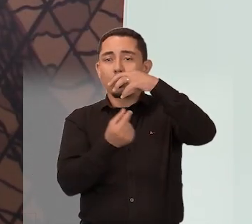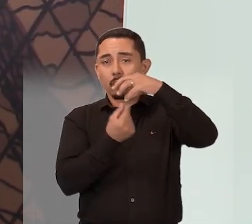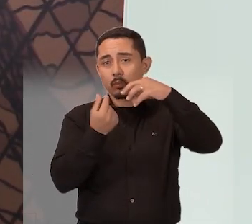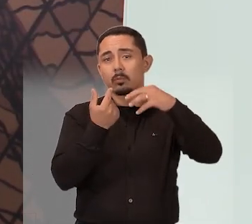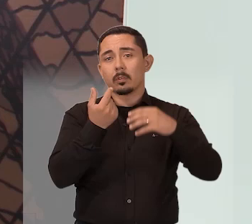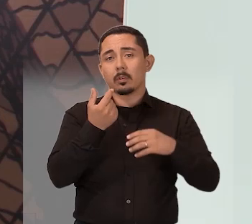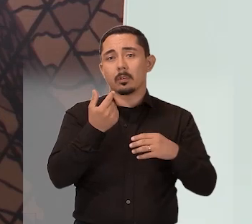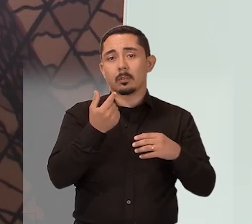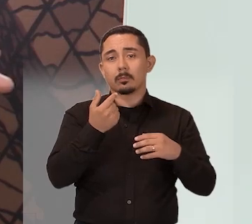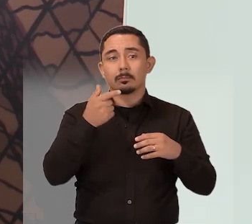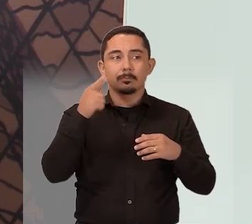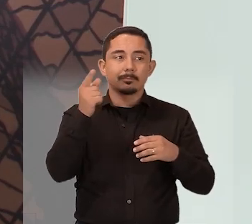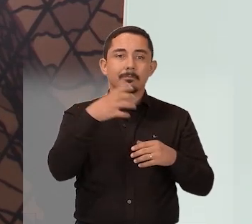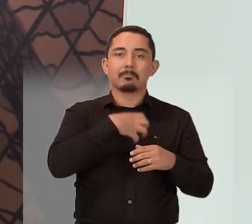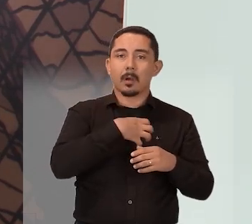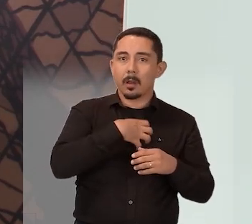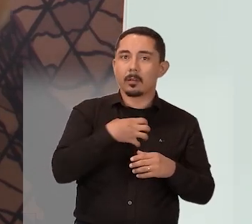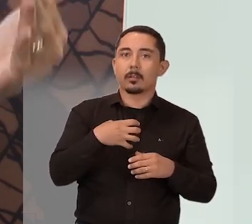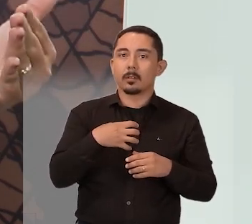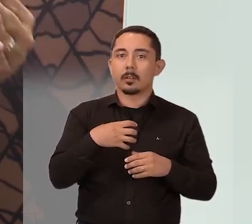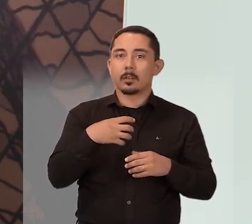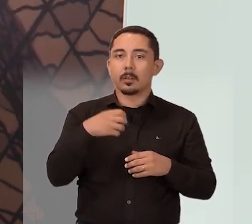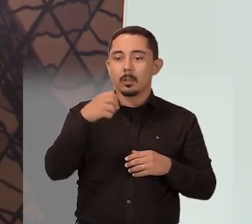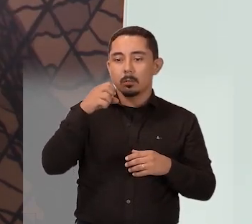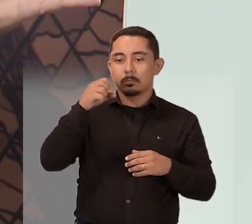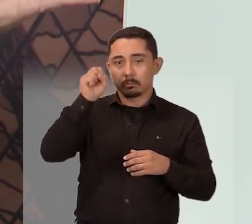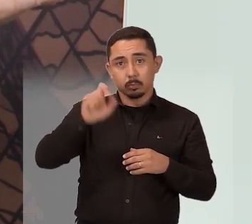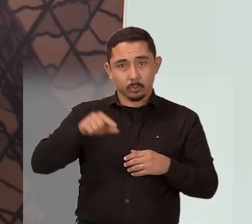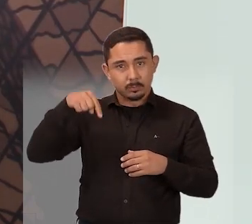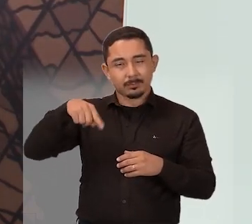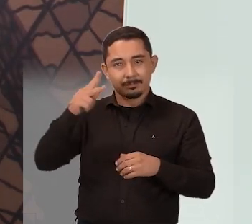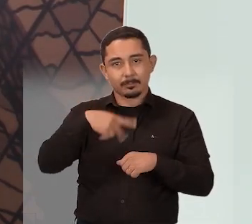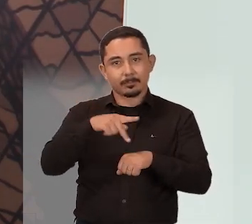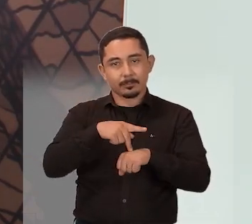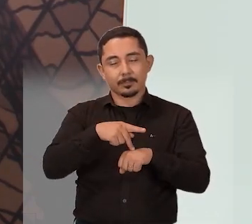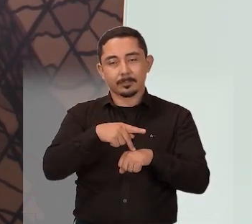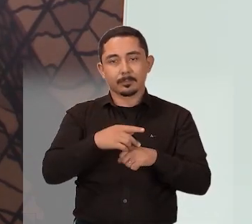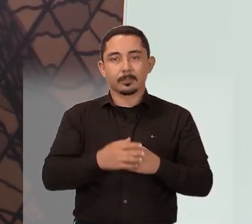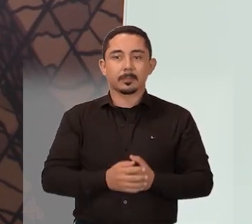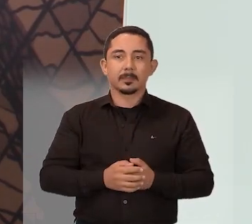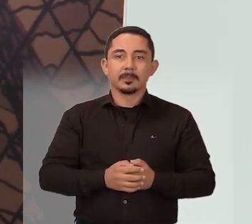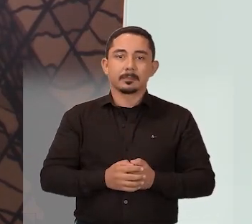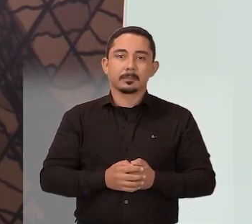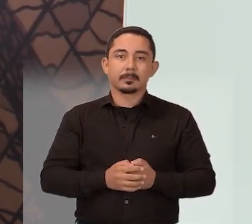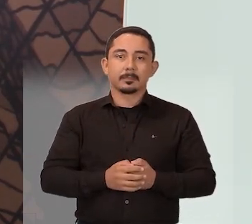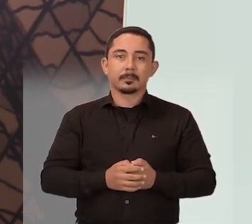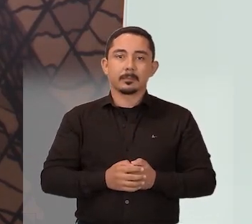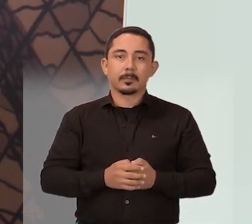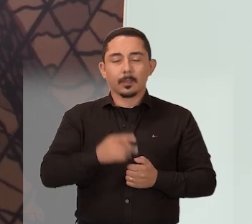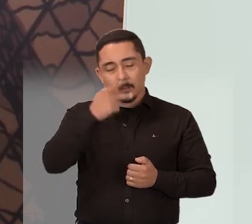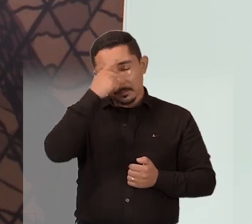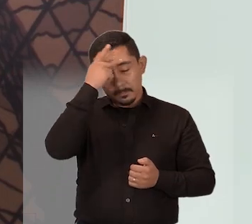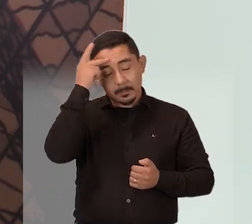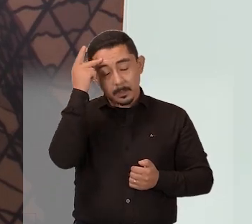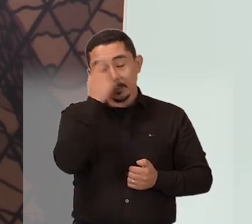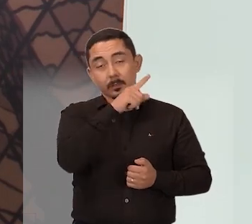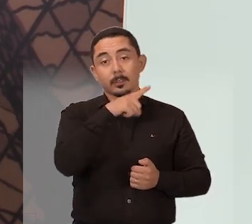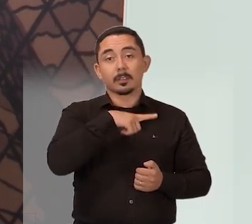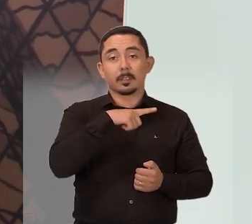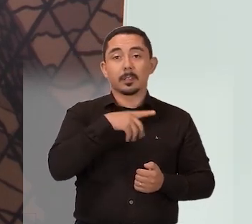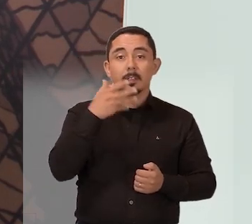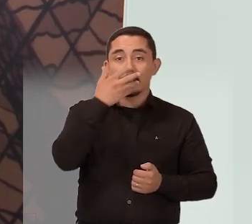né, a Bahia, enfim, o sul do país, na verdade, agora a Bahia. Quando a gente fala dessas